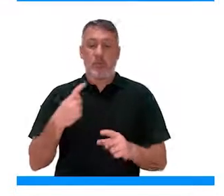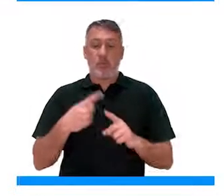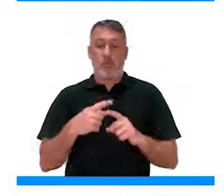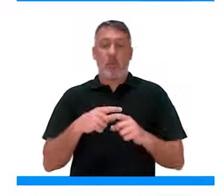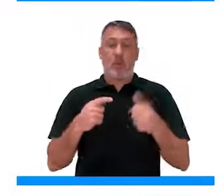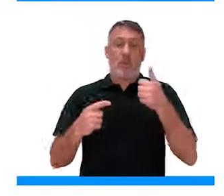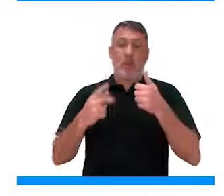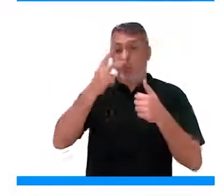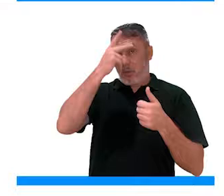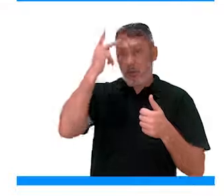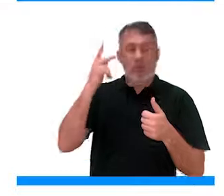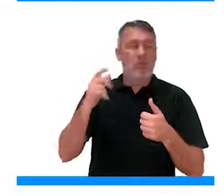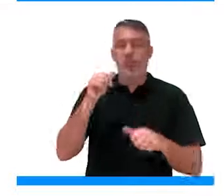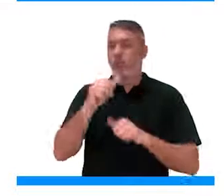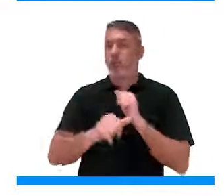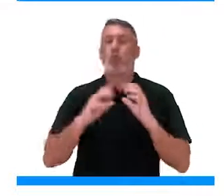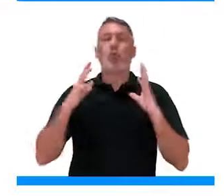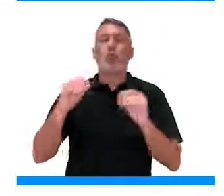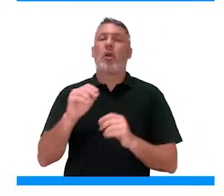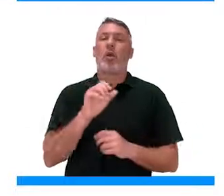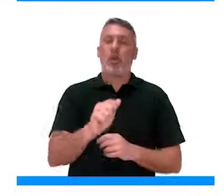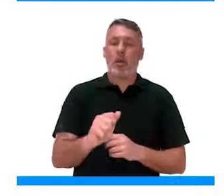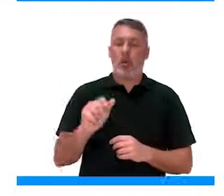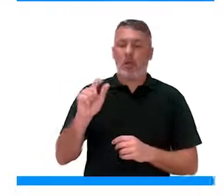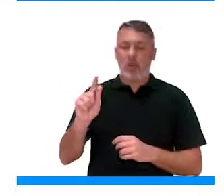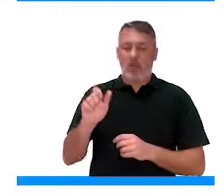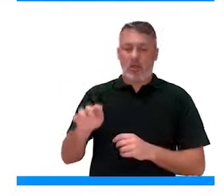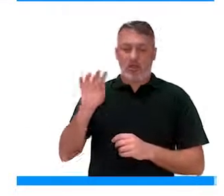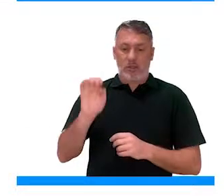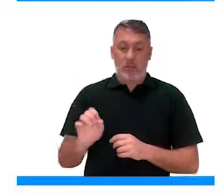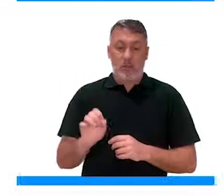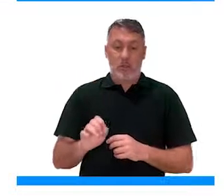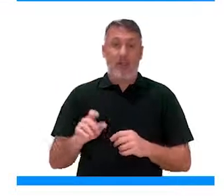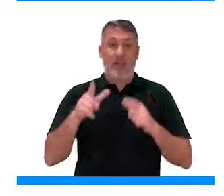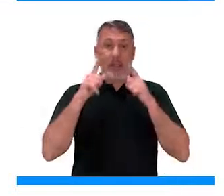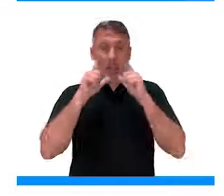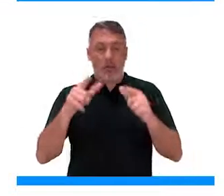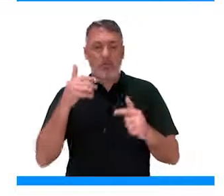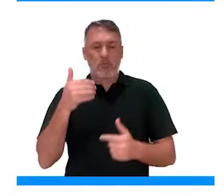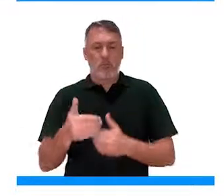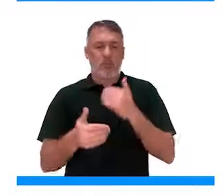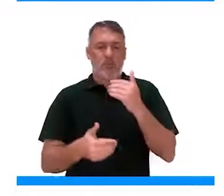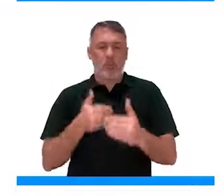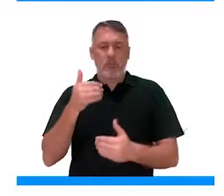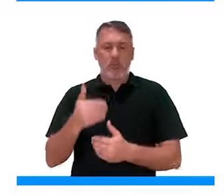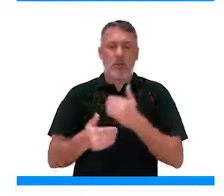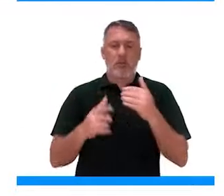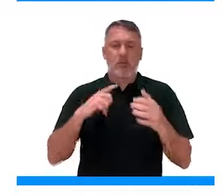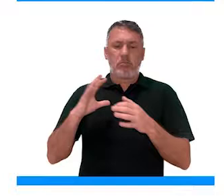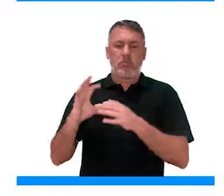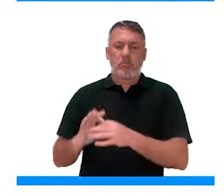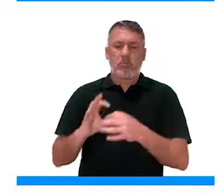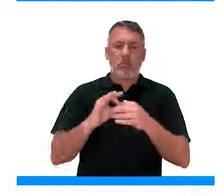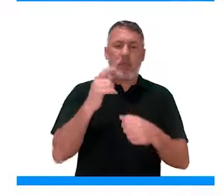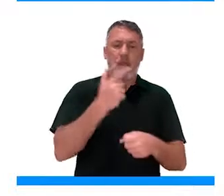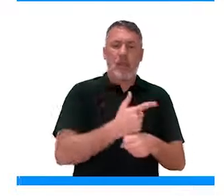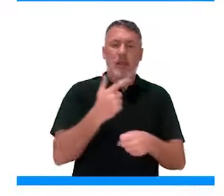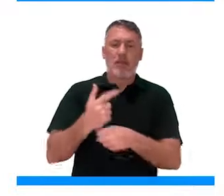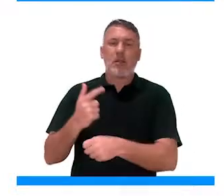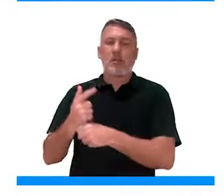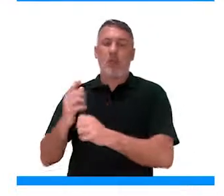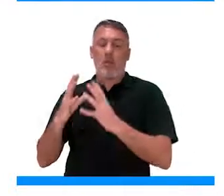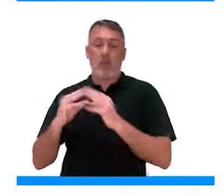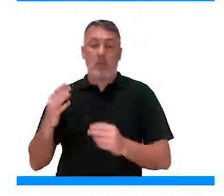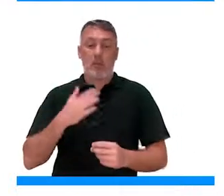singular como do plural. Tudo é a gente. A própria linguagem corrente vai se renovando e a cada dia uma parte do léxico